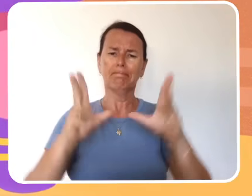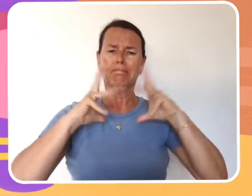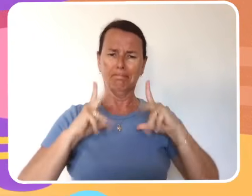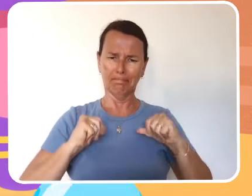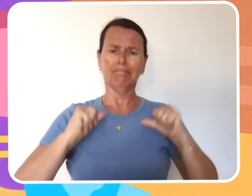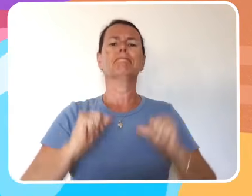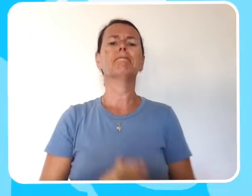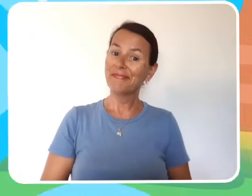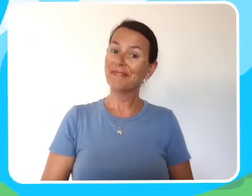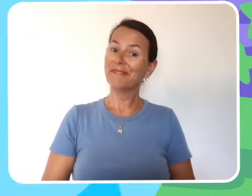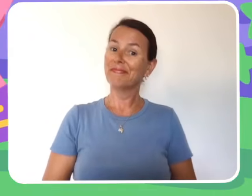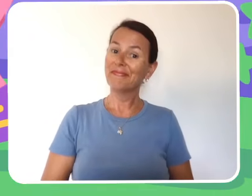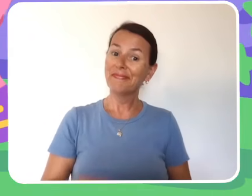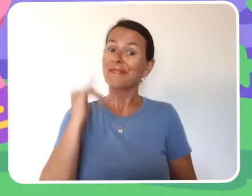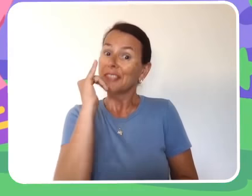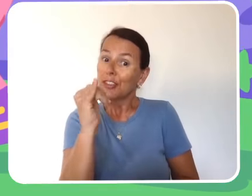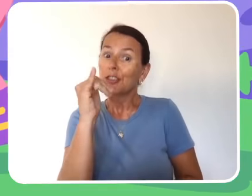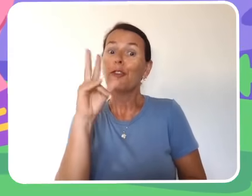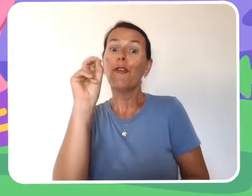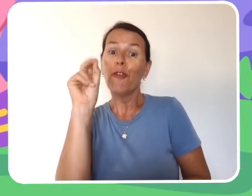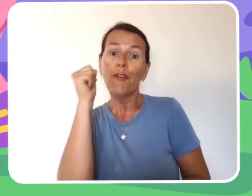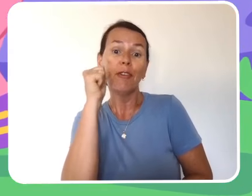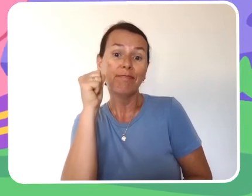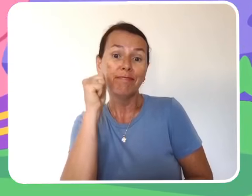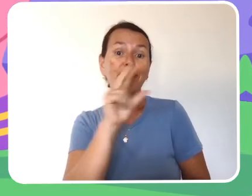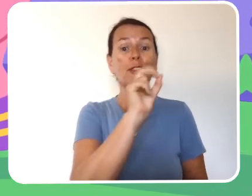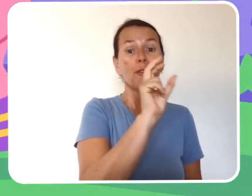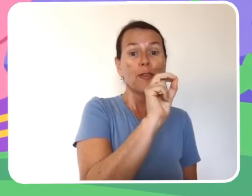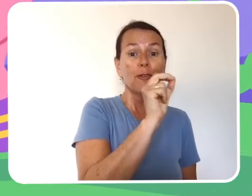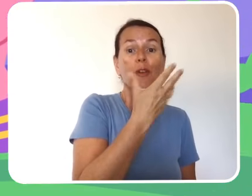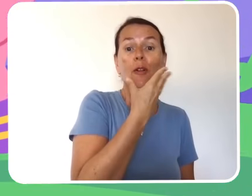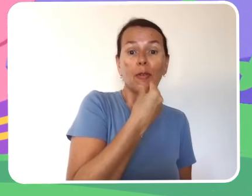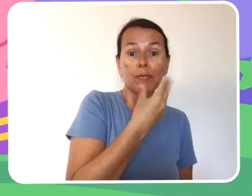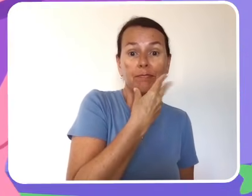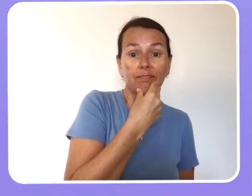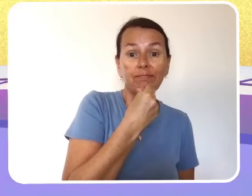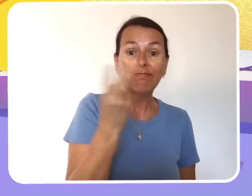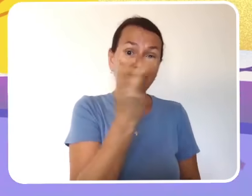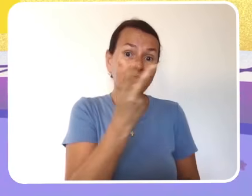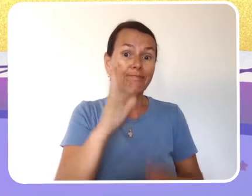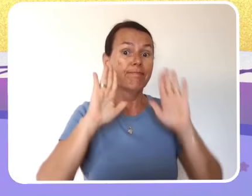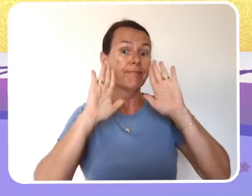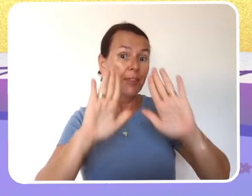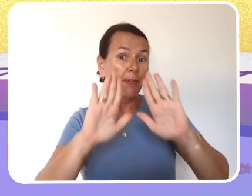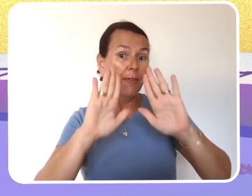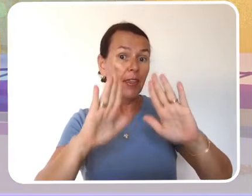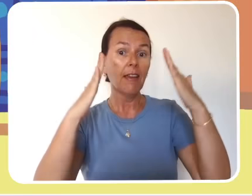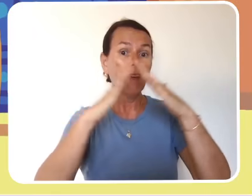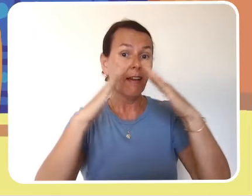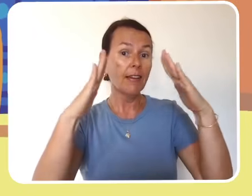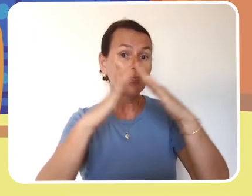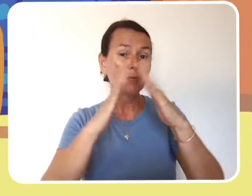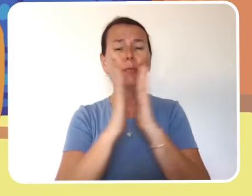e álcool gel. Diz pra vovó e pro vovô ficar